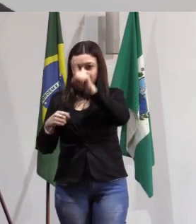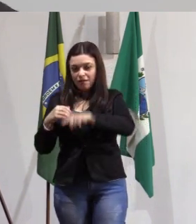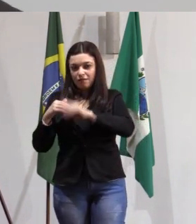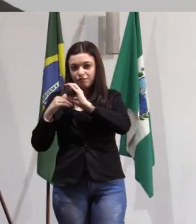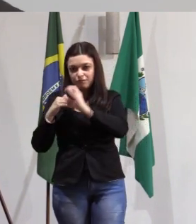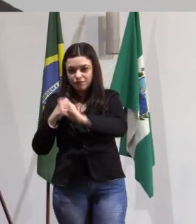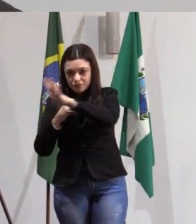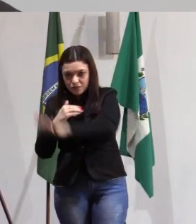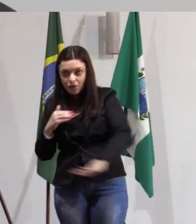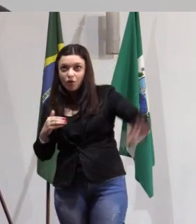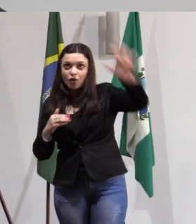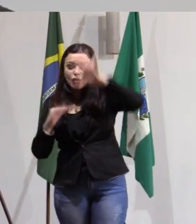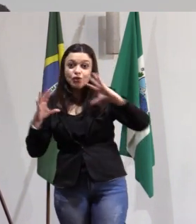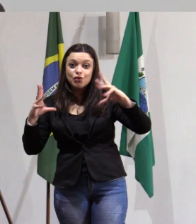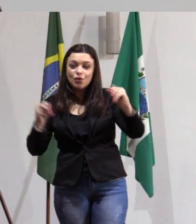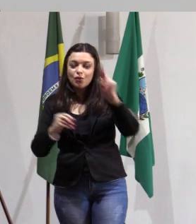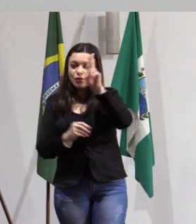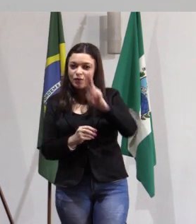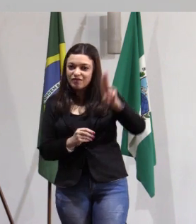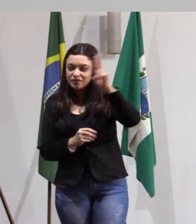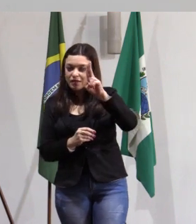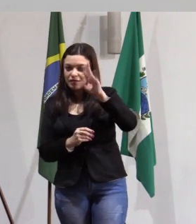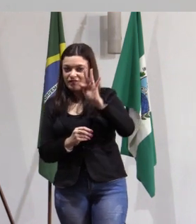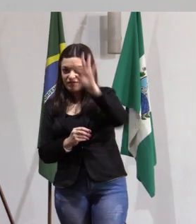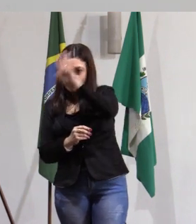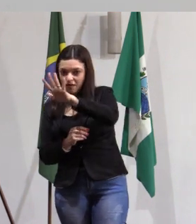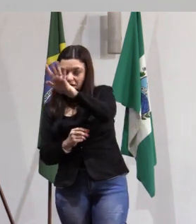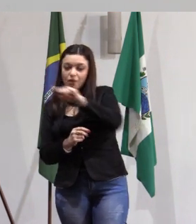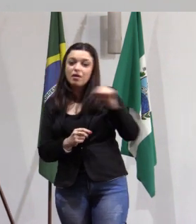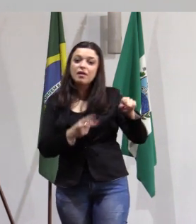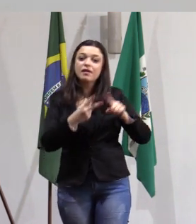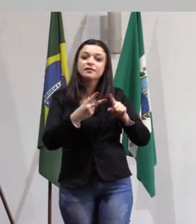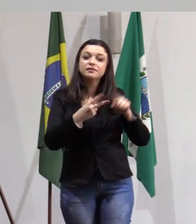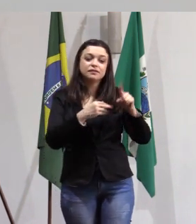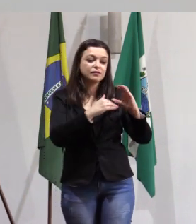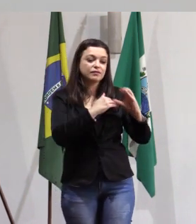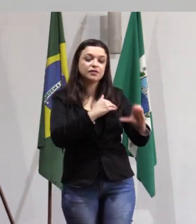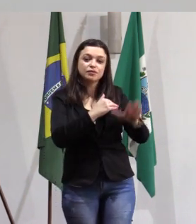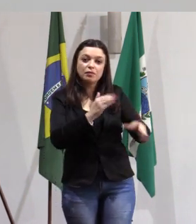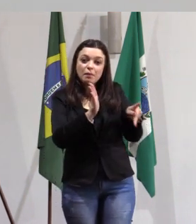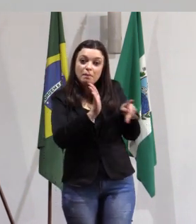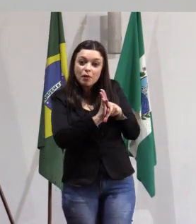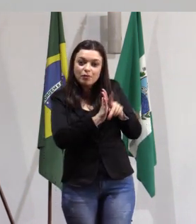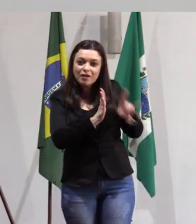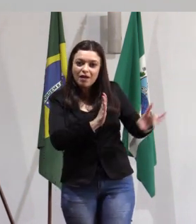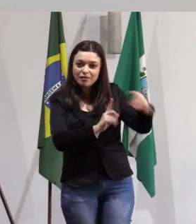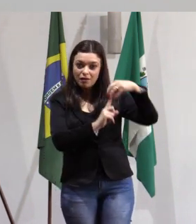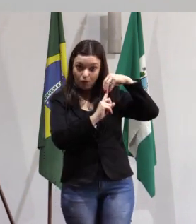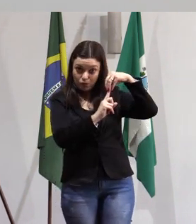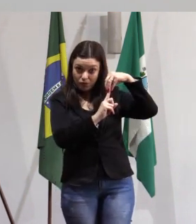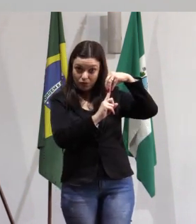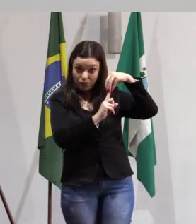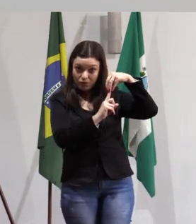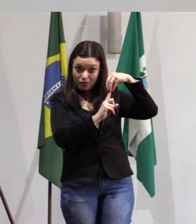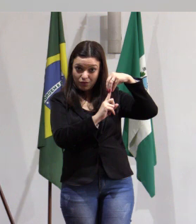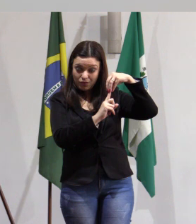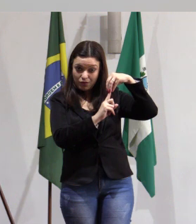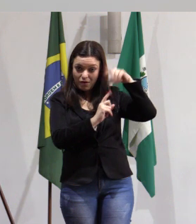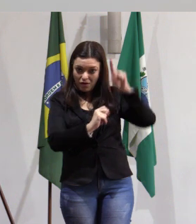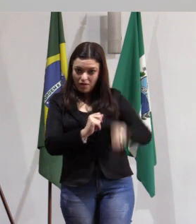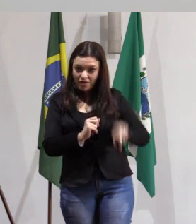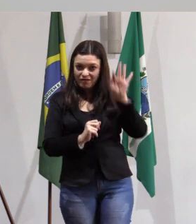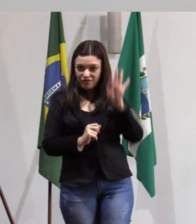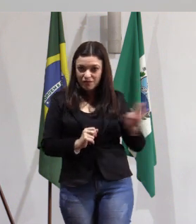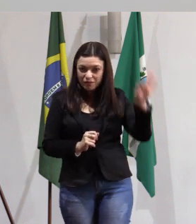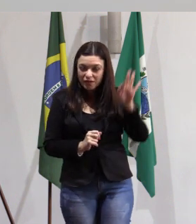do sistema das universidades federais e o segundo seria um possível fundo de investimento da própria, de uma única instituição federal de